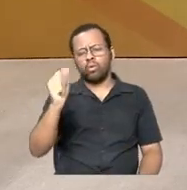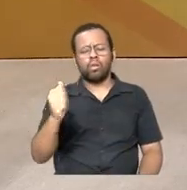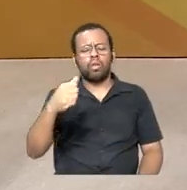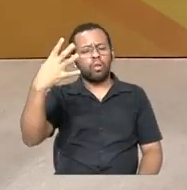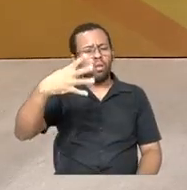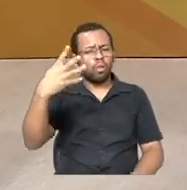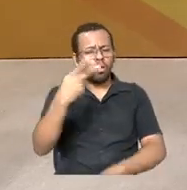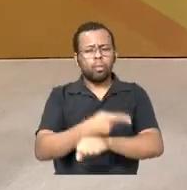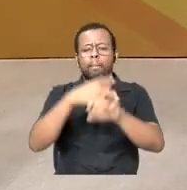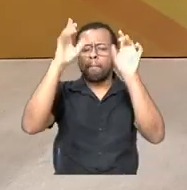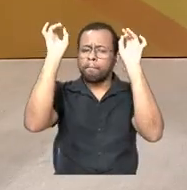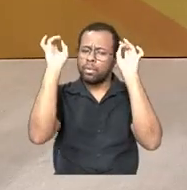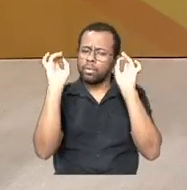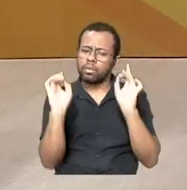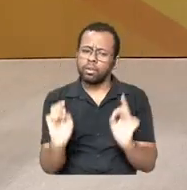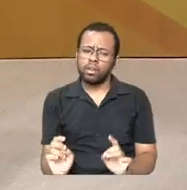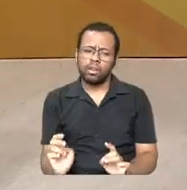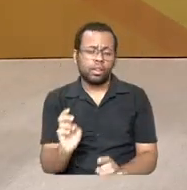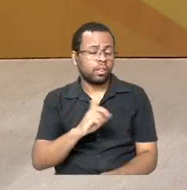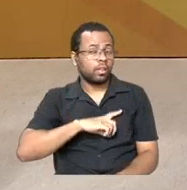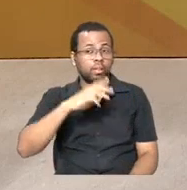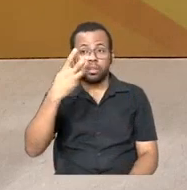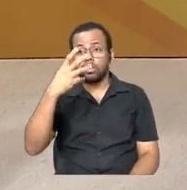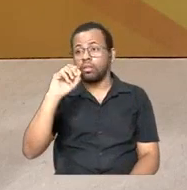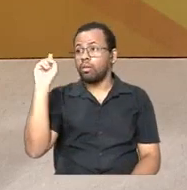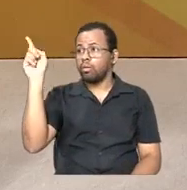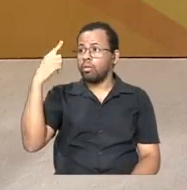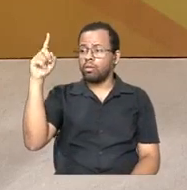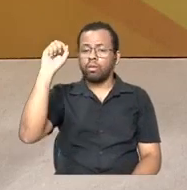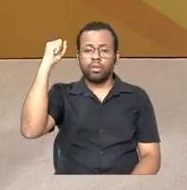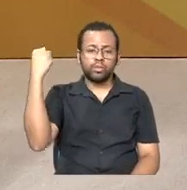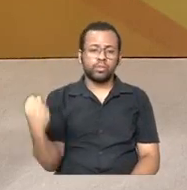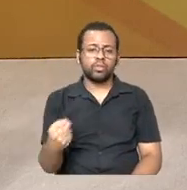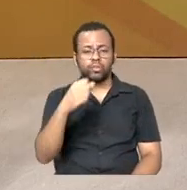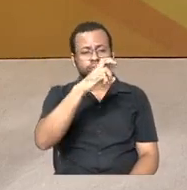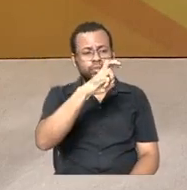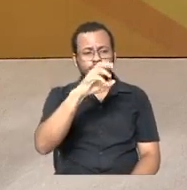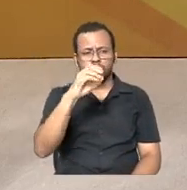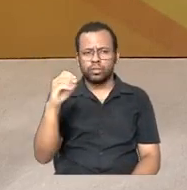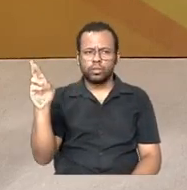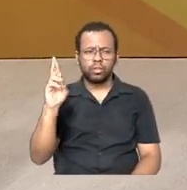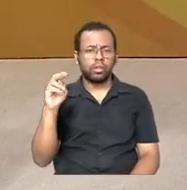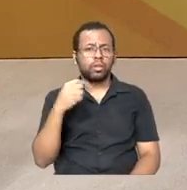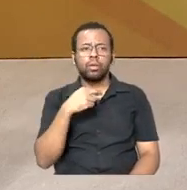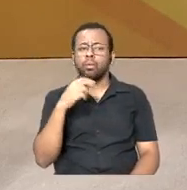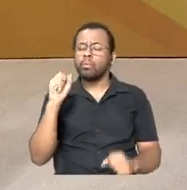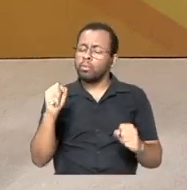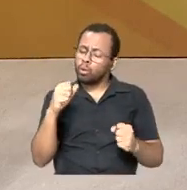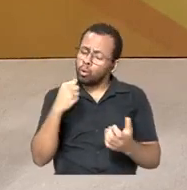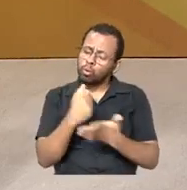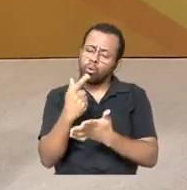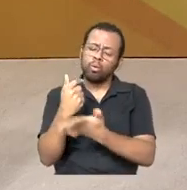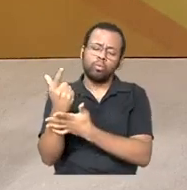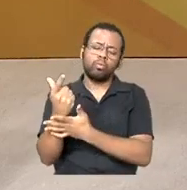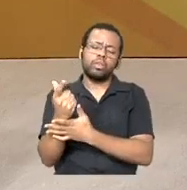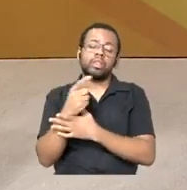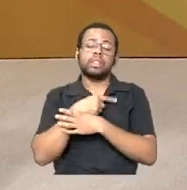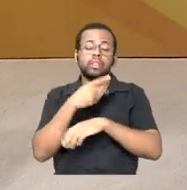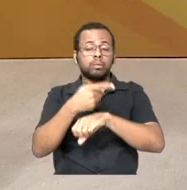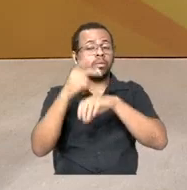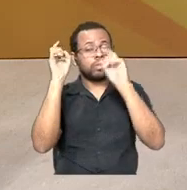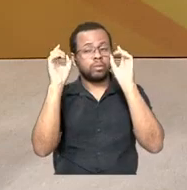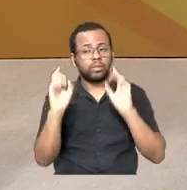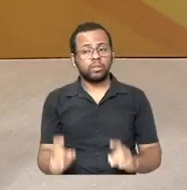Mega prêmio e tem mais tem 30 giros de r$ 500 não deixa de adquirir porque a premiação está especial